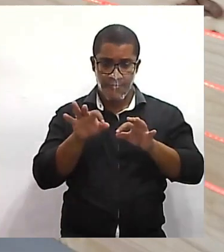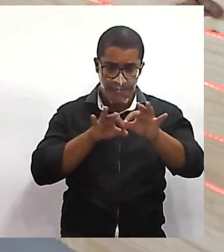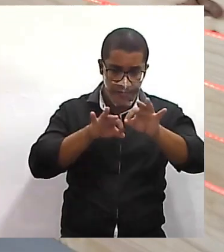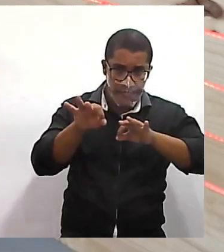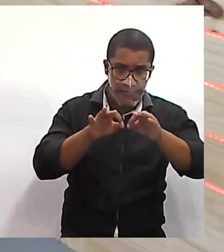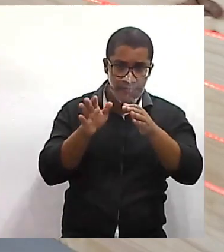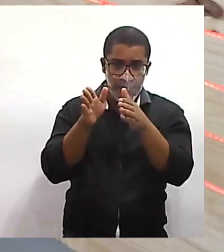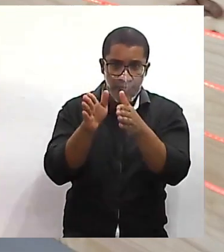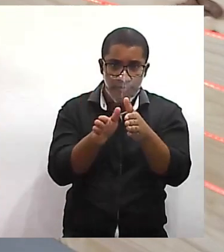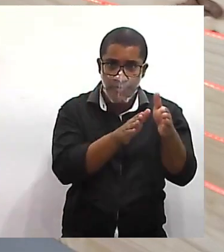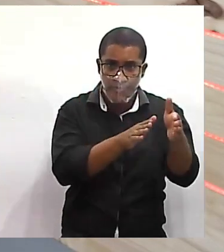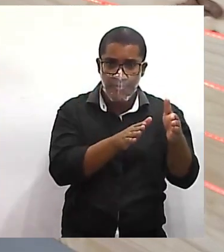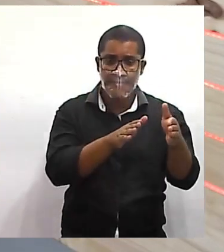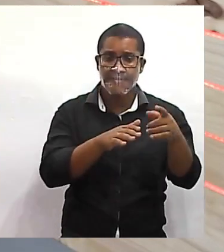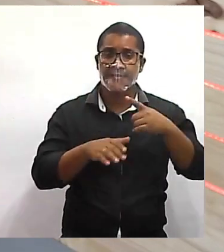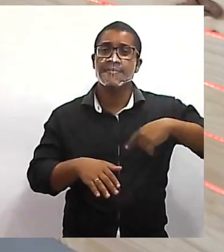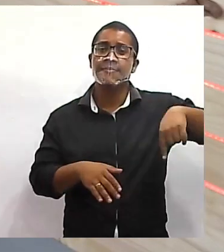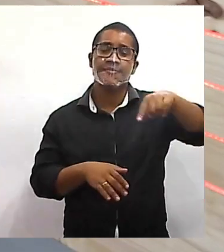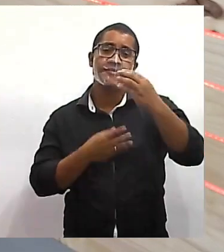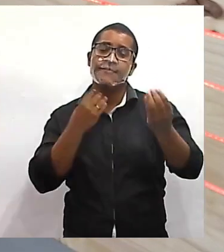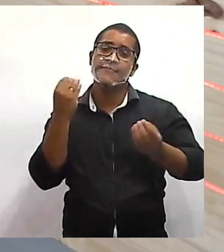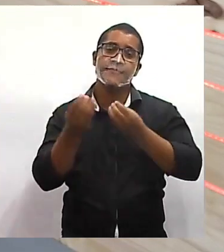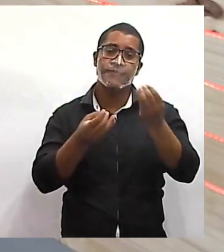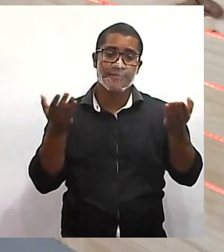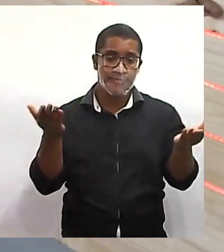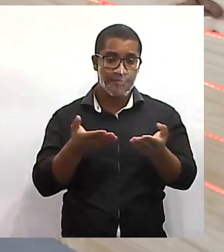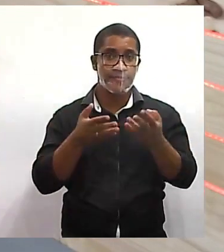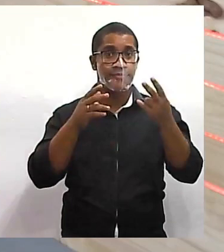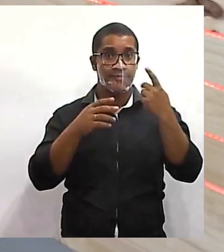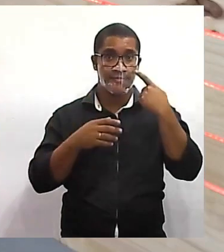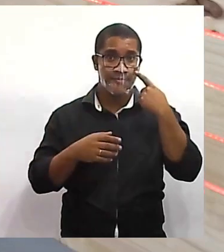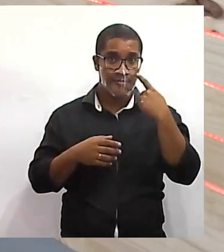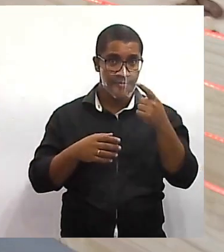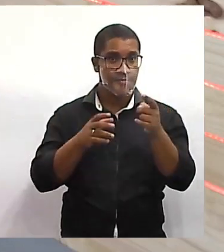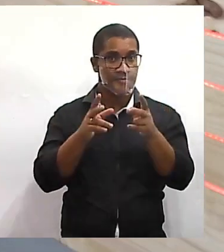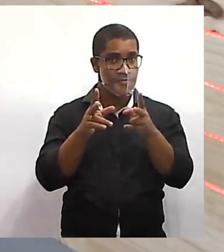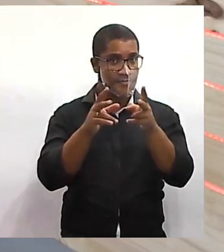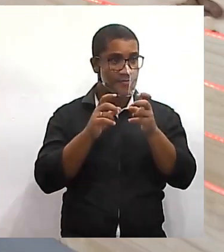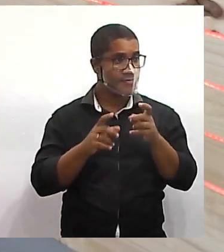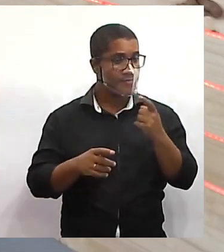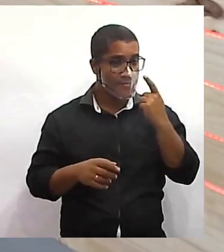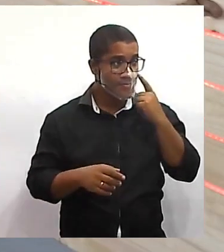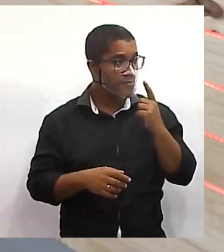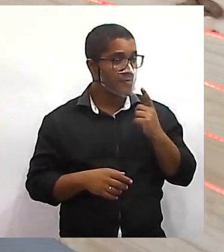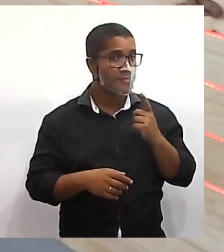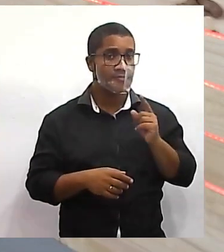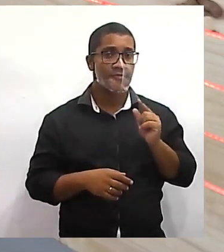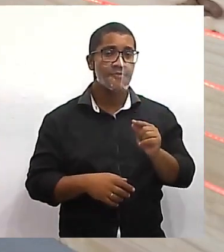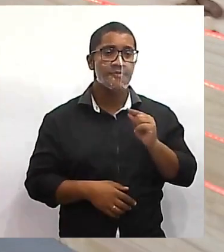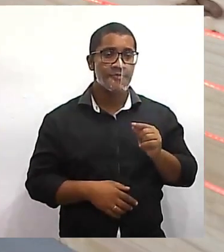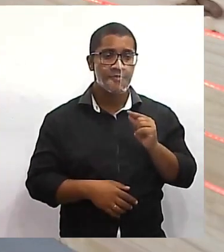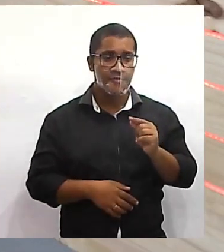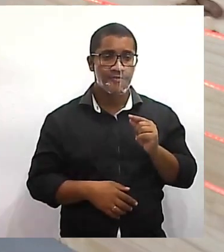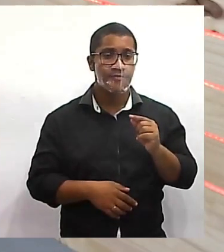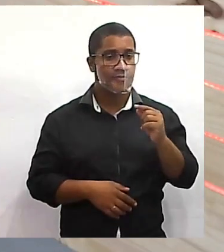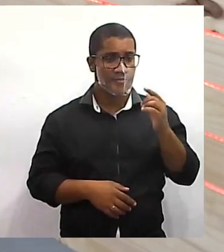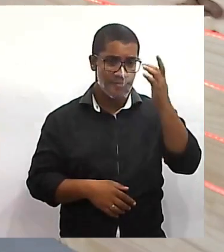de coordenar, nós vamos verificar também, Renata, que eu acho que isso é muito importante,